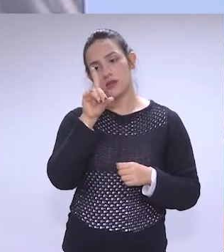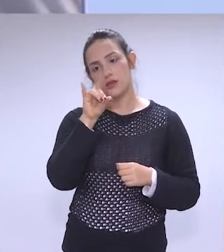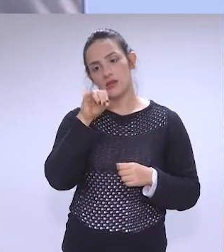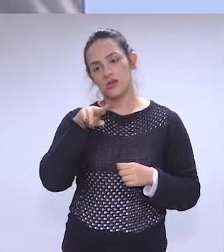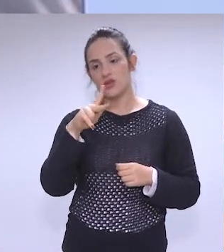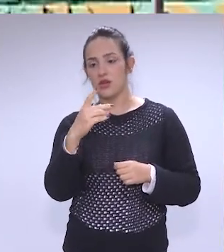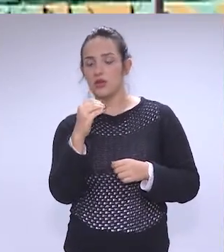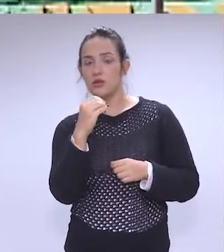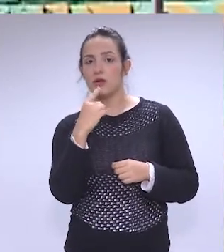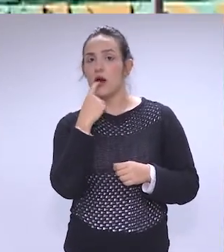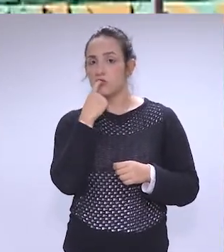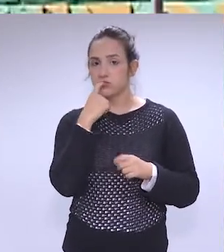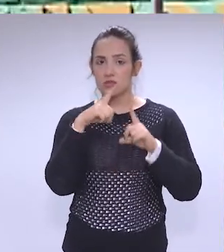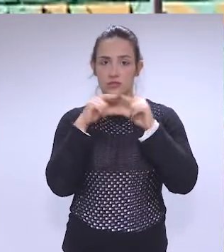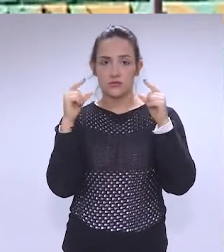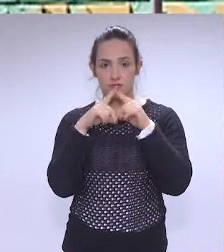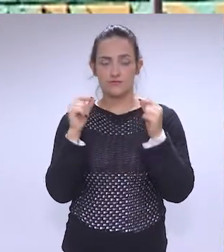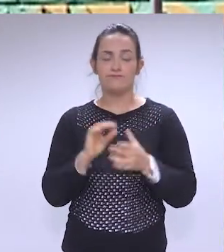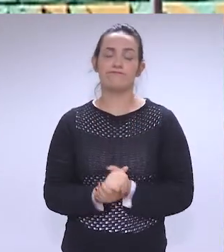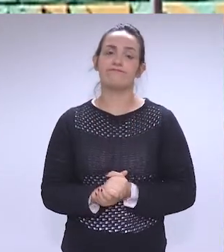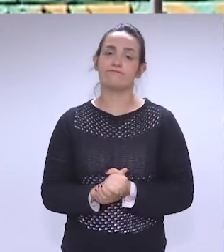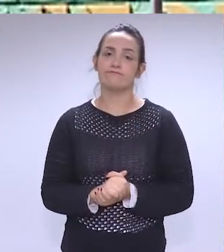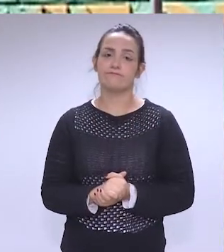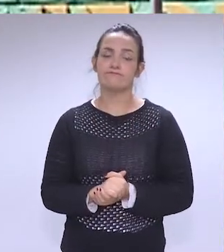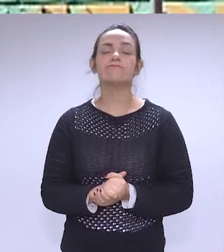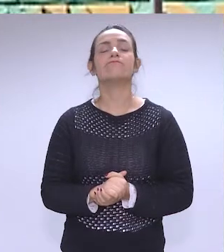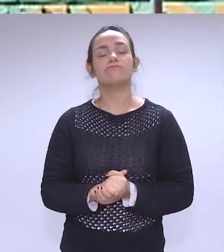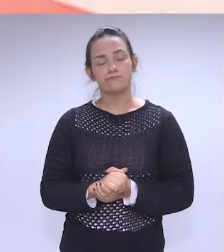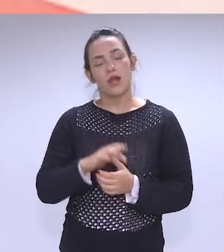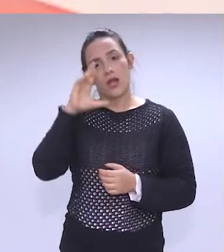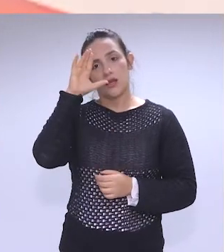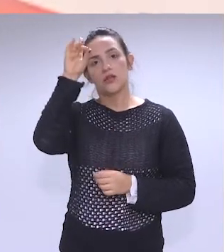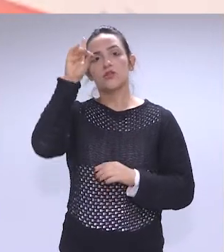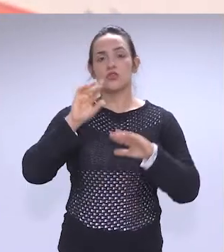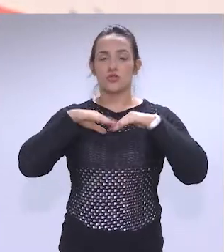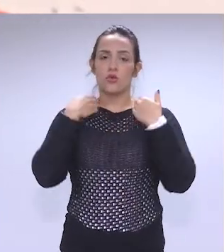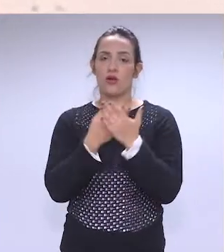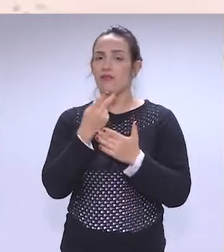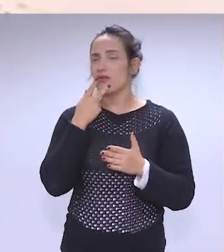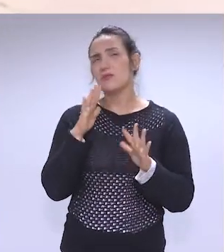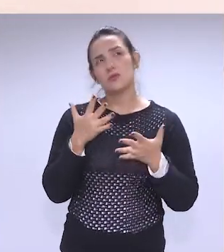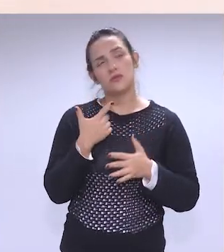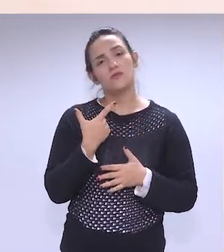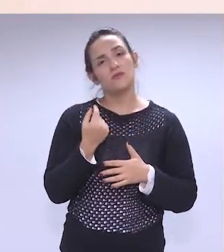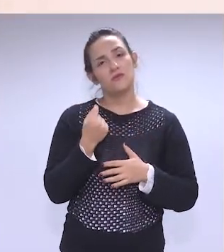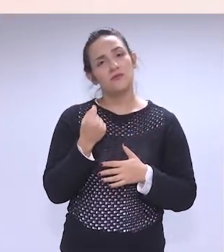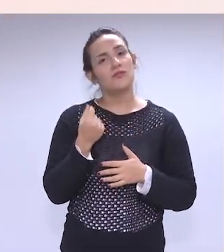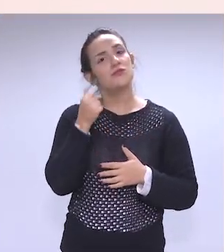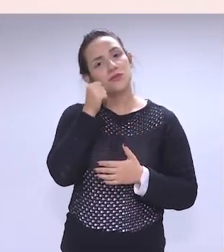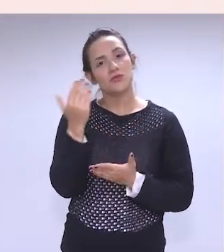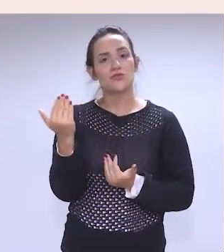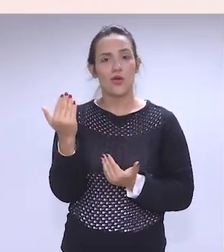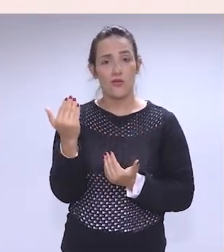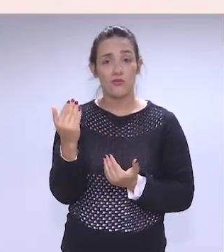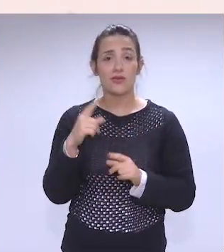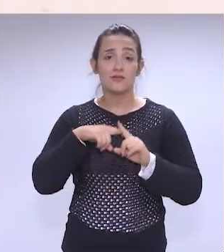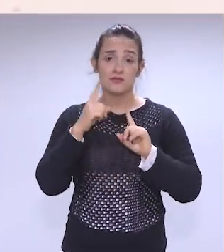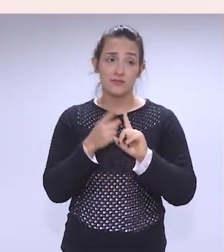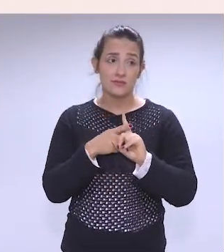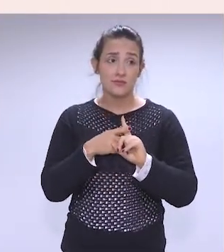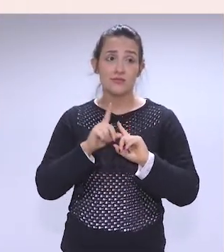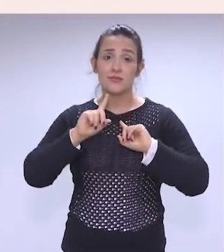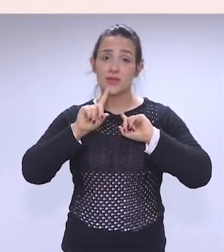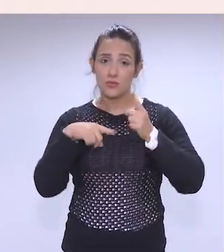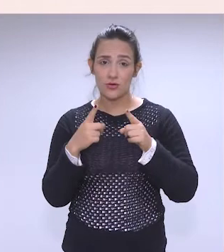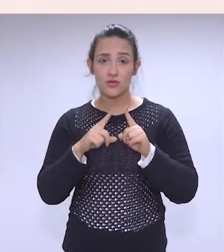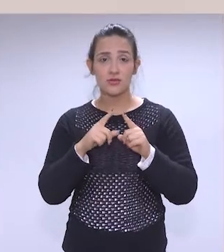de Brasília. Segundo a direção da escola, todos os anos cerca de 20 jovens engravidam e não voltam a estudar